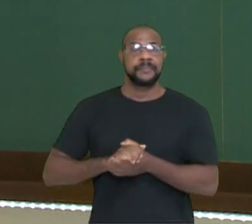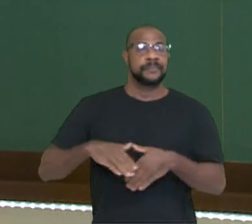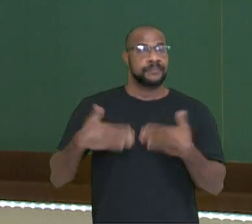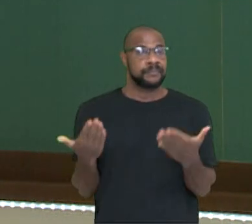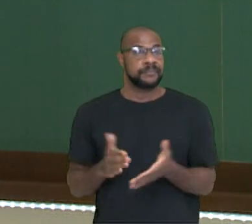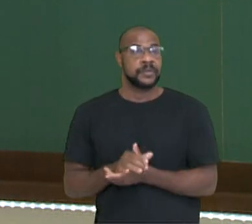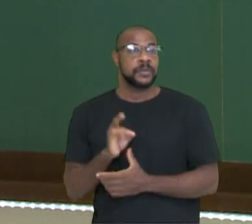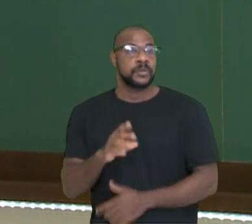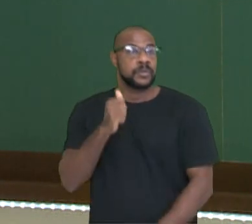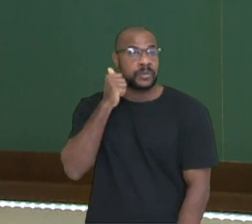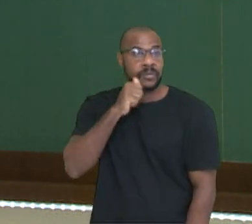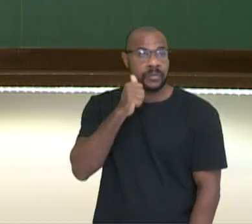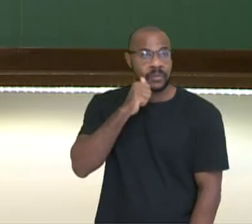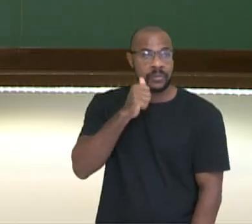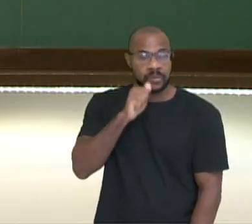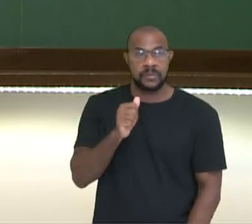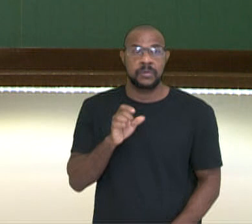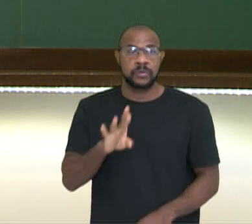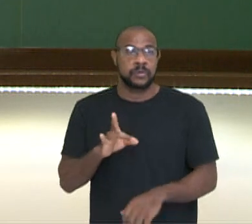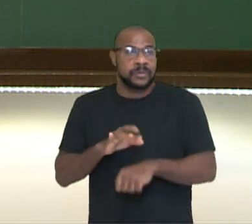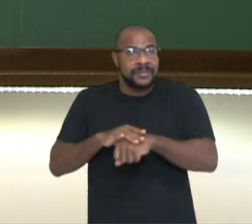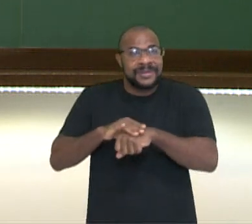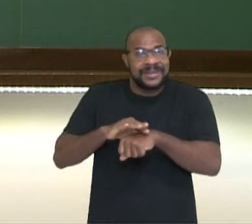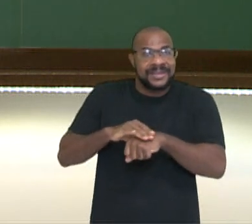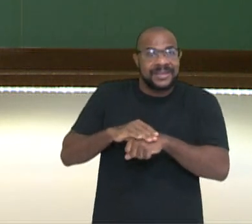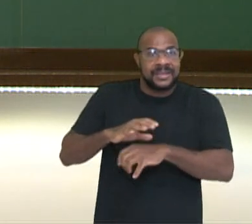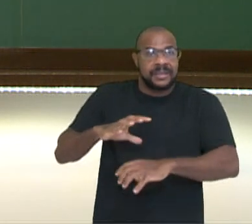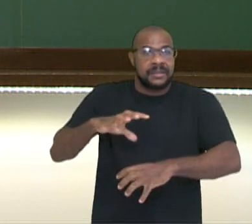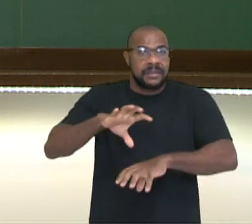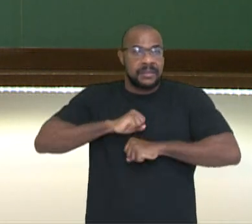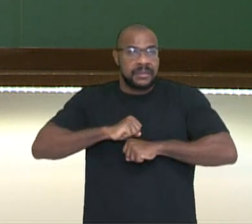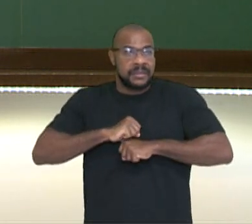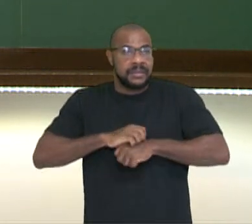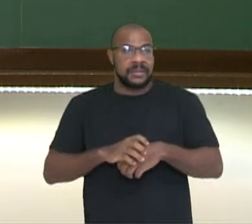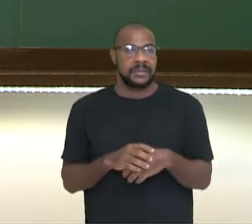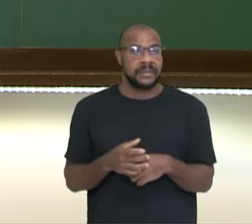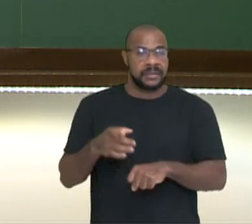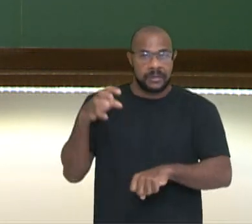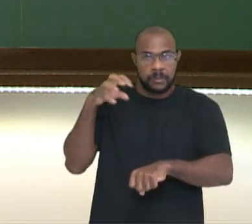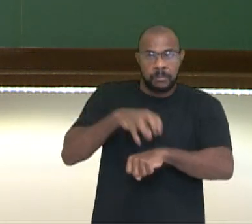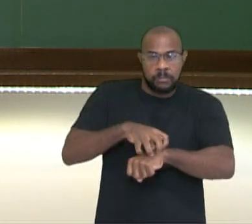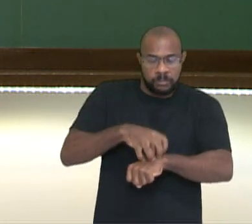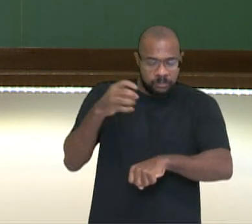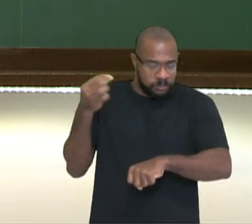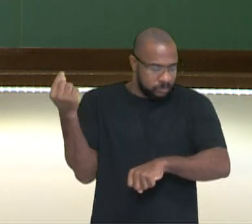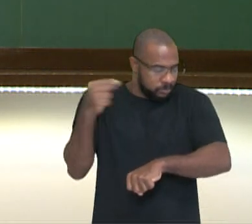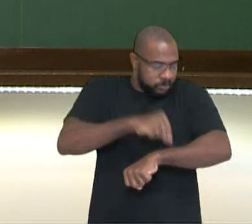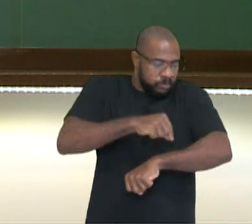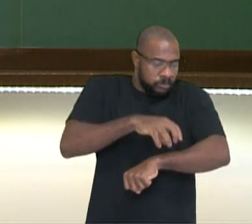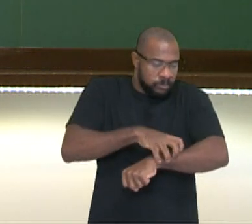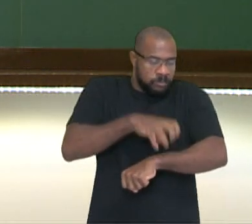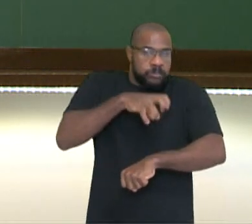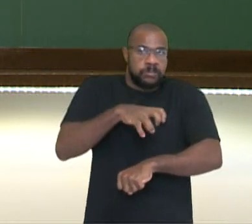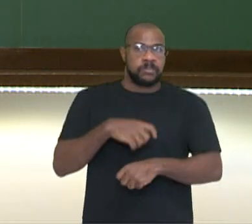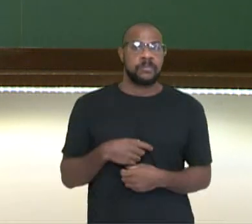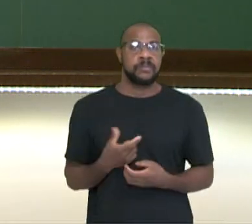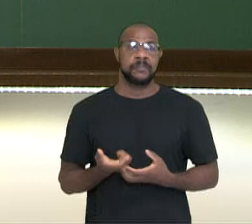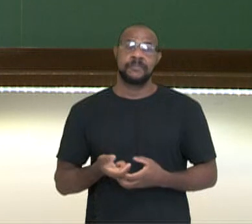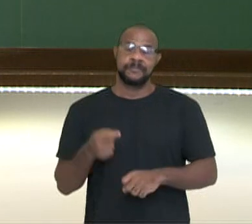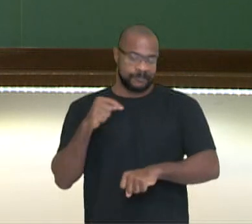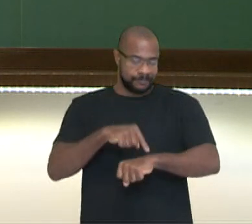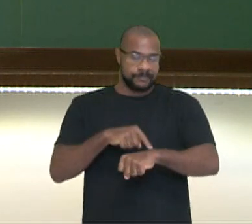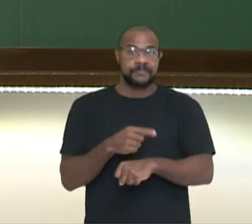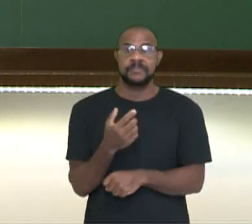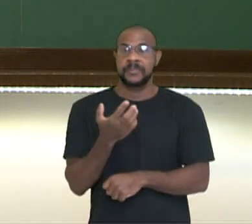Só a fêmea é hematófaga. O que isso significa? Tanto a fêmea quanto o macho, eles são fitófagos, eles se alimentam de seiva de